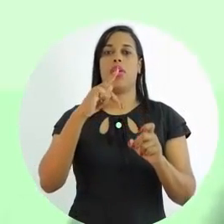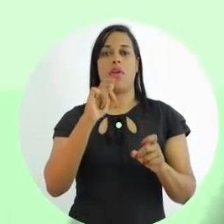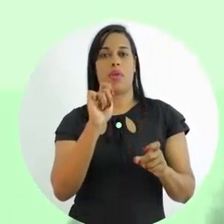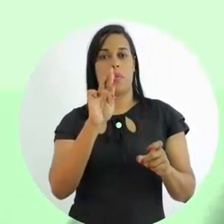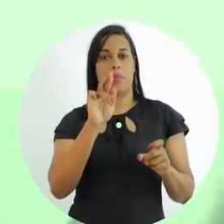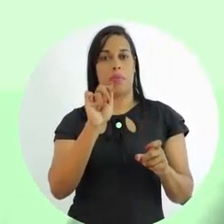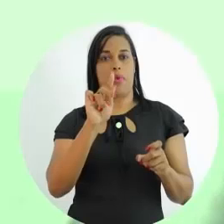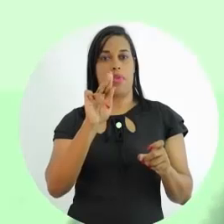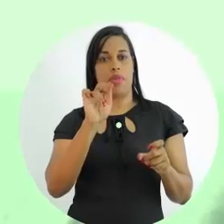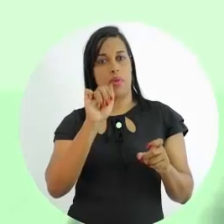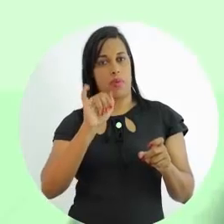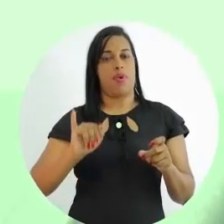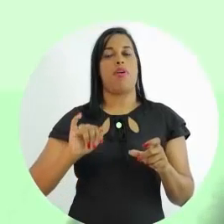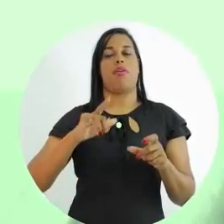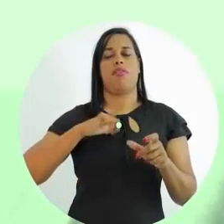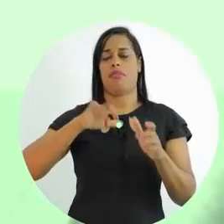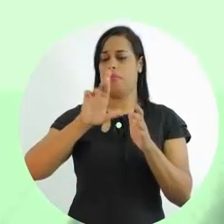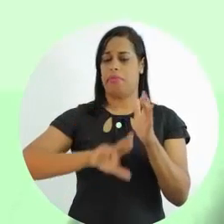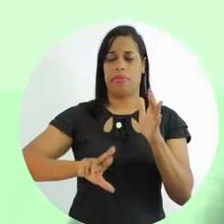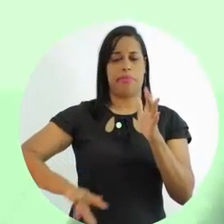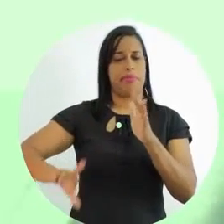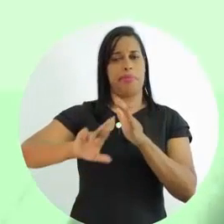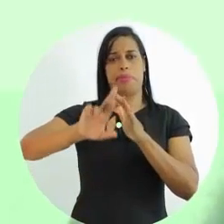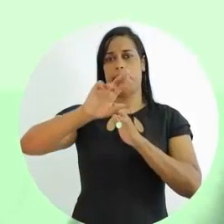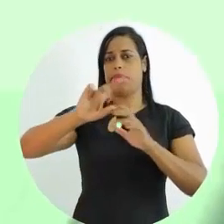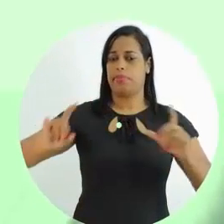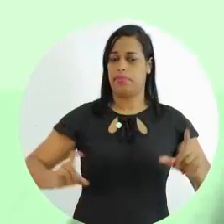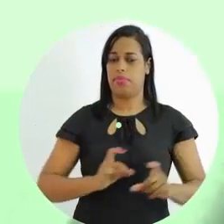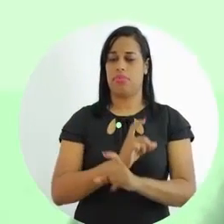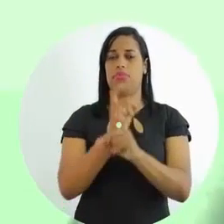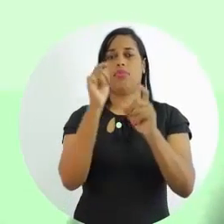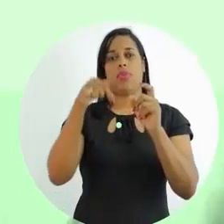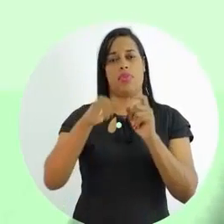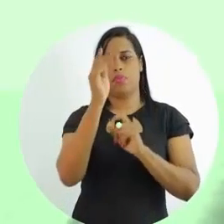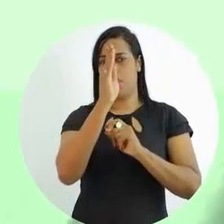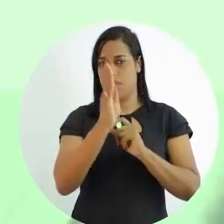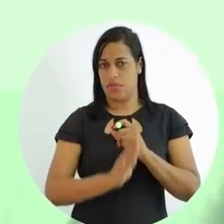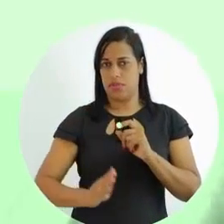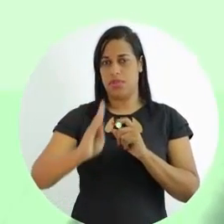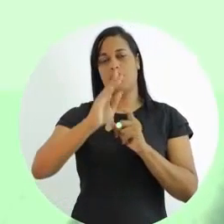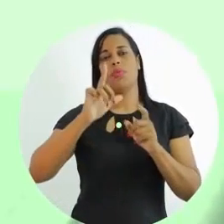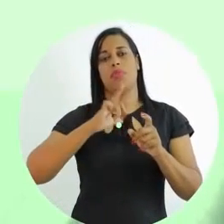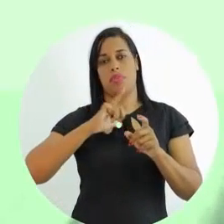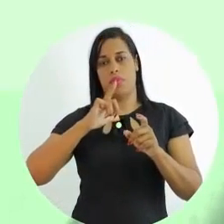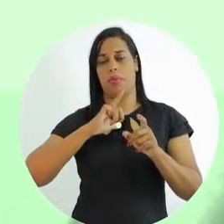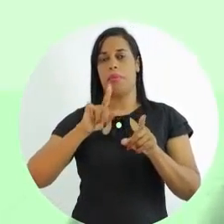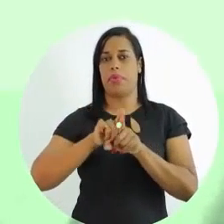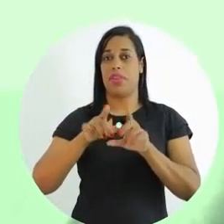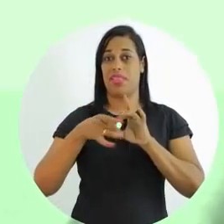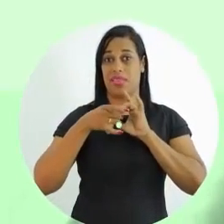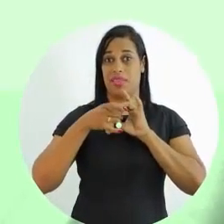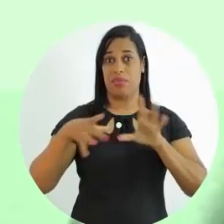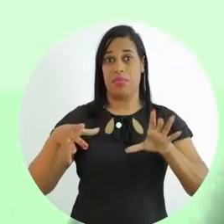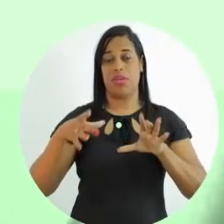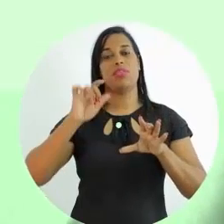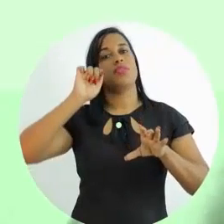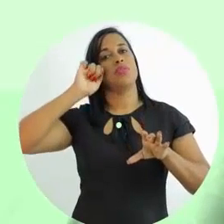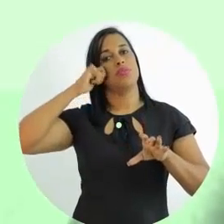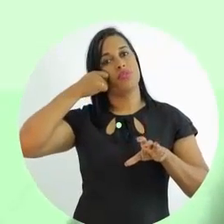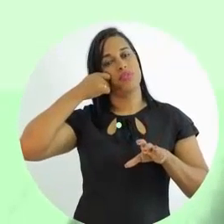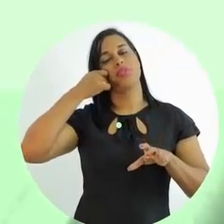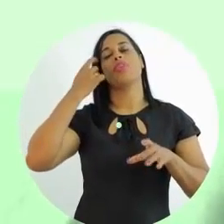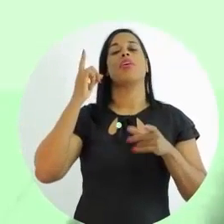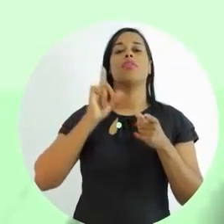várias reformas, vários eventos revolucionários aqui em solo brasileiro. Temos a libertação dos